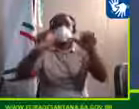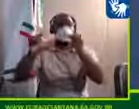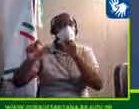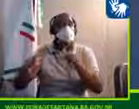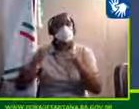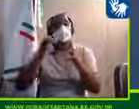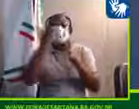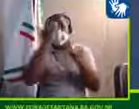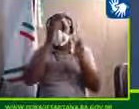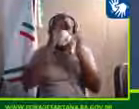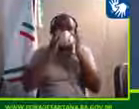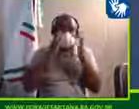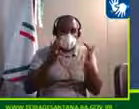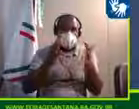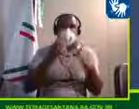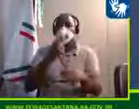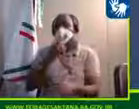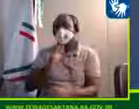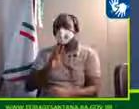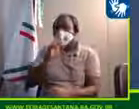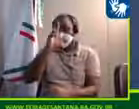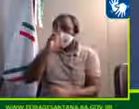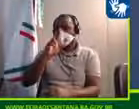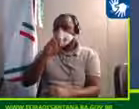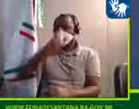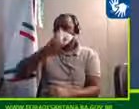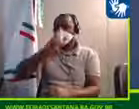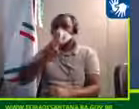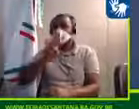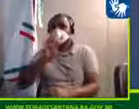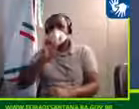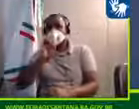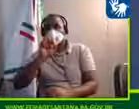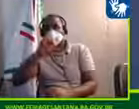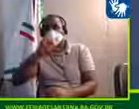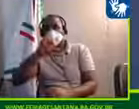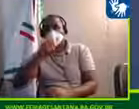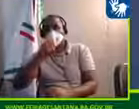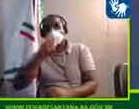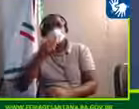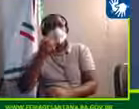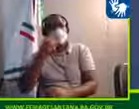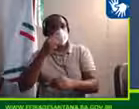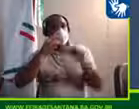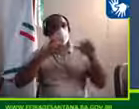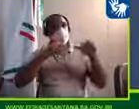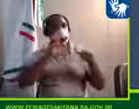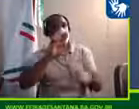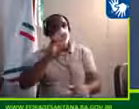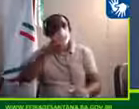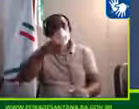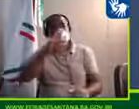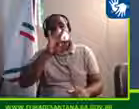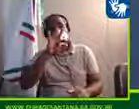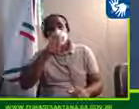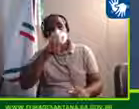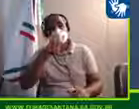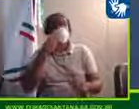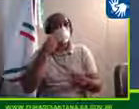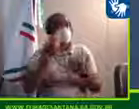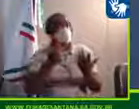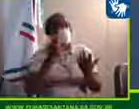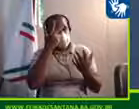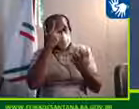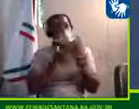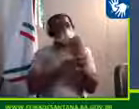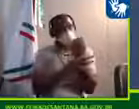vi, o Justiniano França me deu informação sobre Bonfim, de um nível de aceitação até razoável naquele distrito. De qualquer forma, é importante